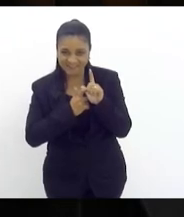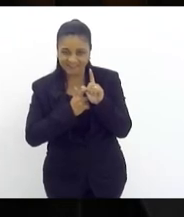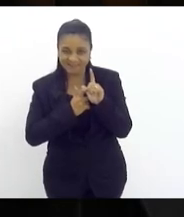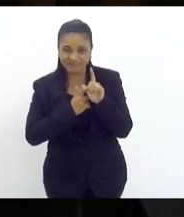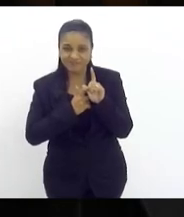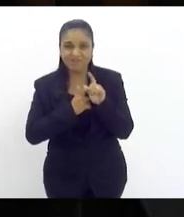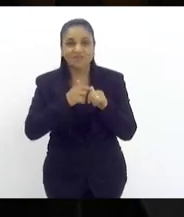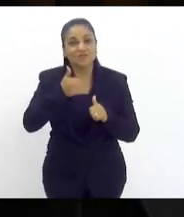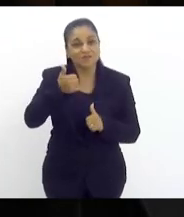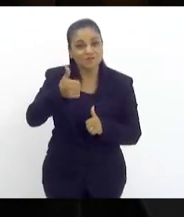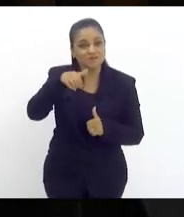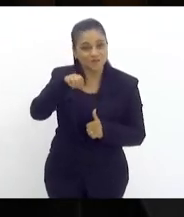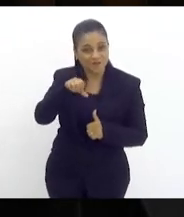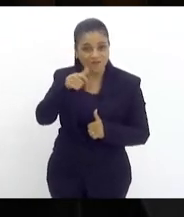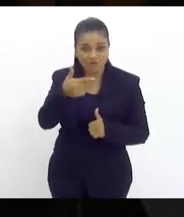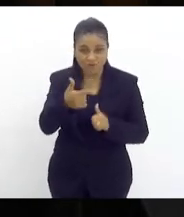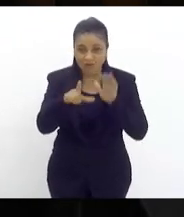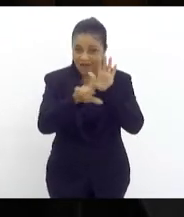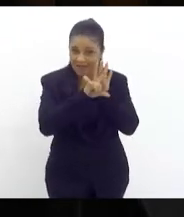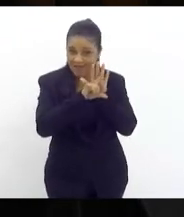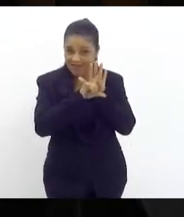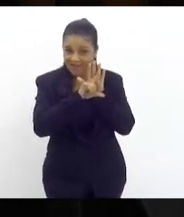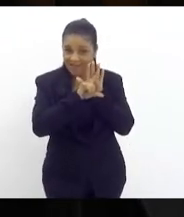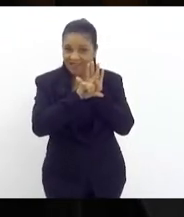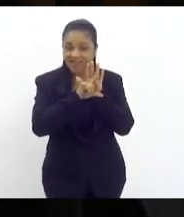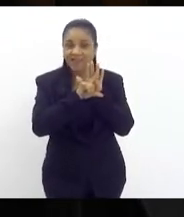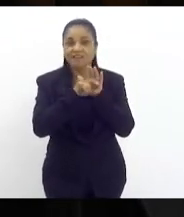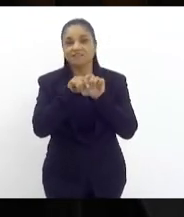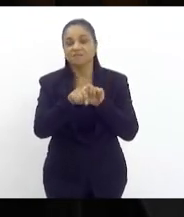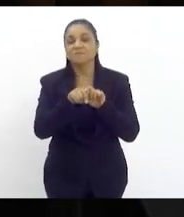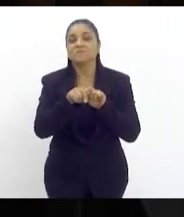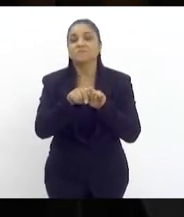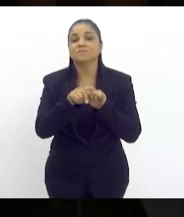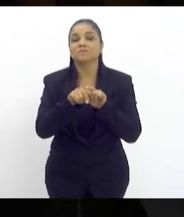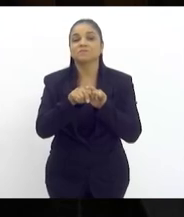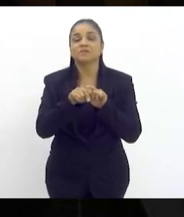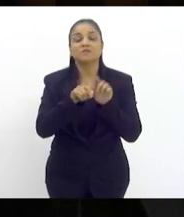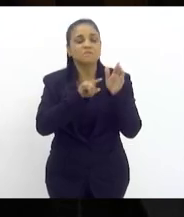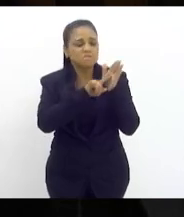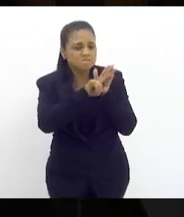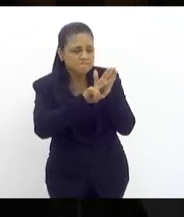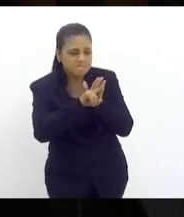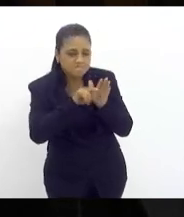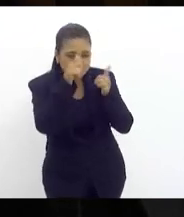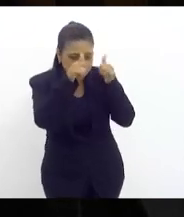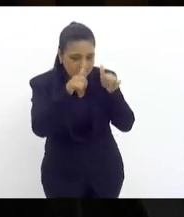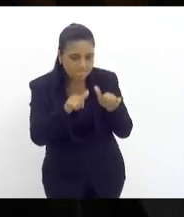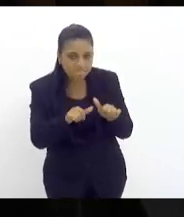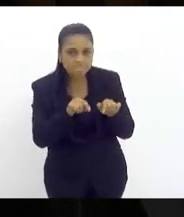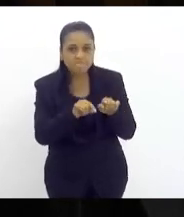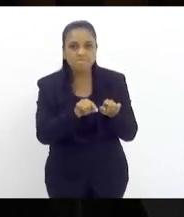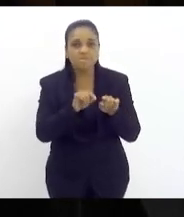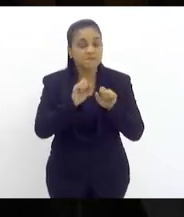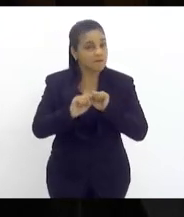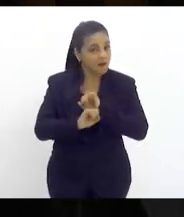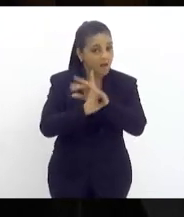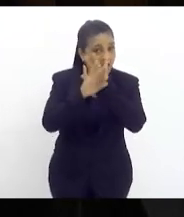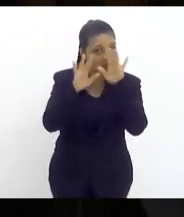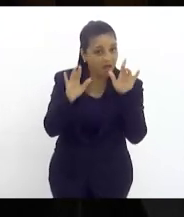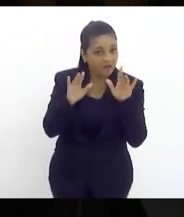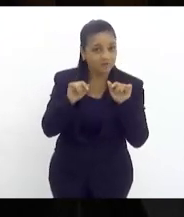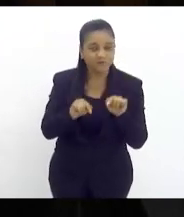quando a 192 e 194 não estava a vigir, verificamos claramente que